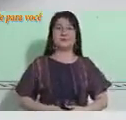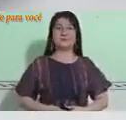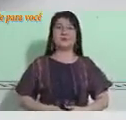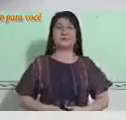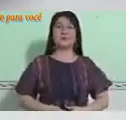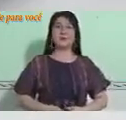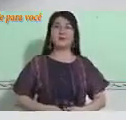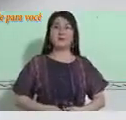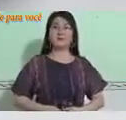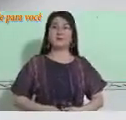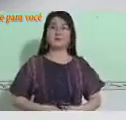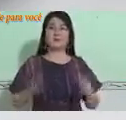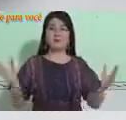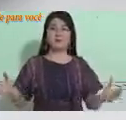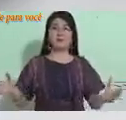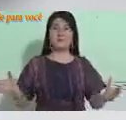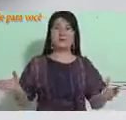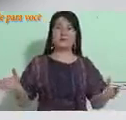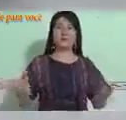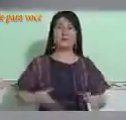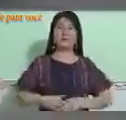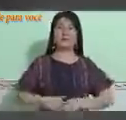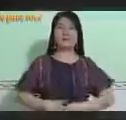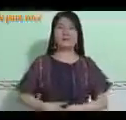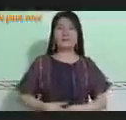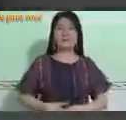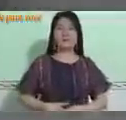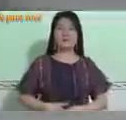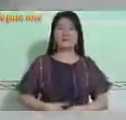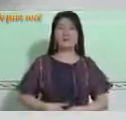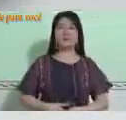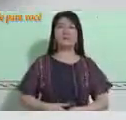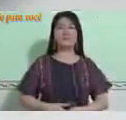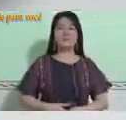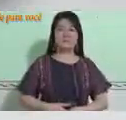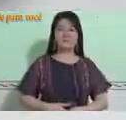Veja nossas dicas de alimentos para ter mais energia.